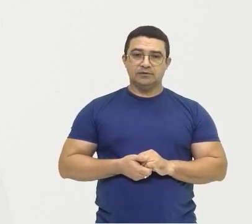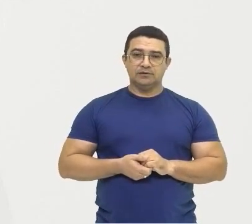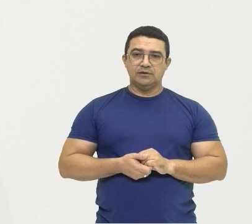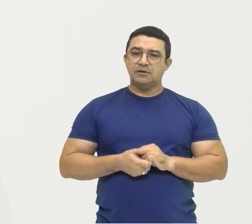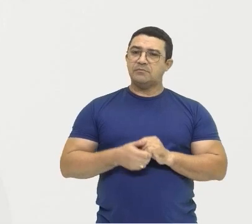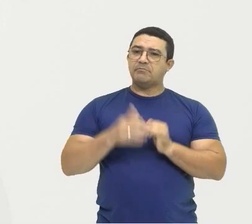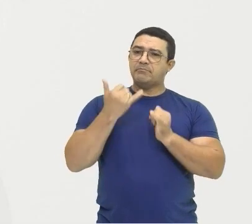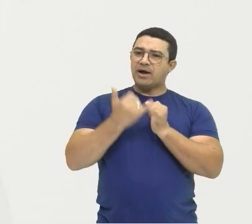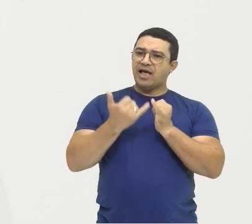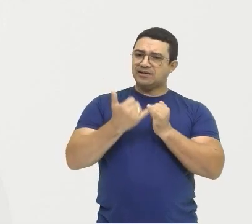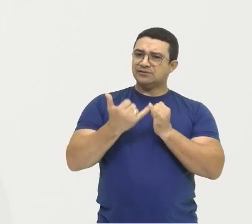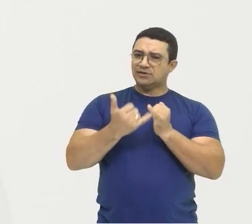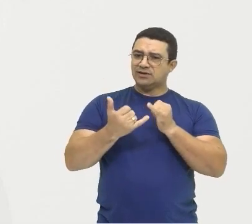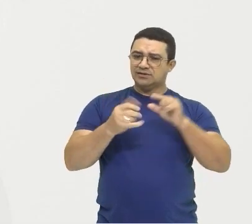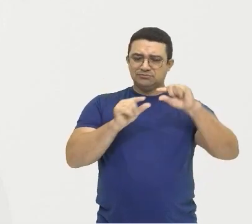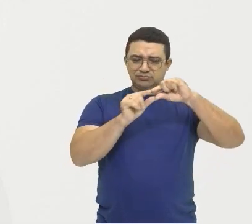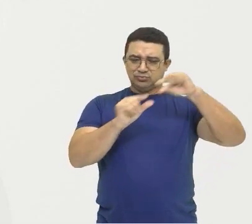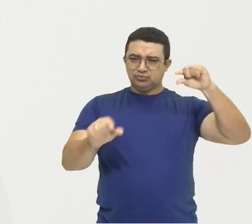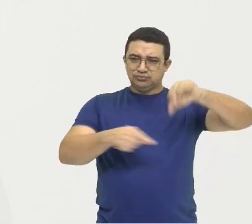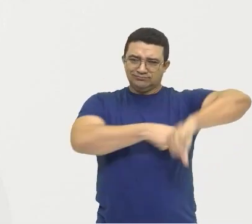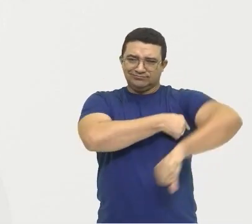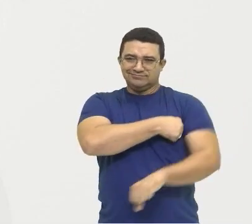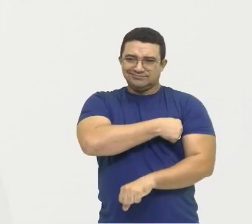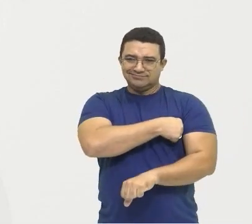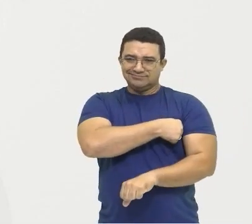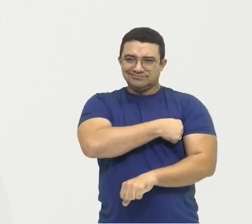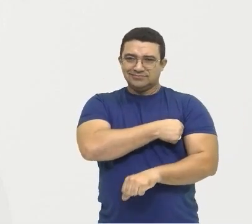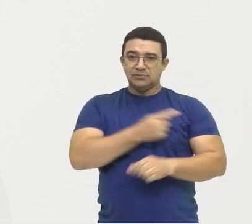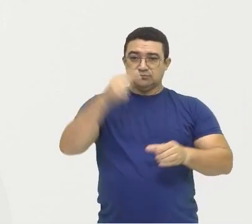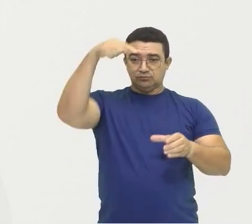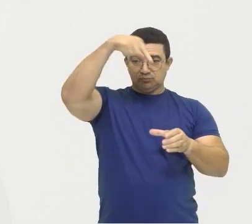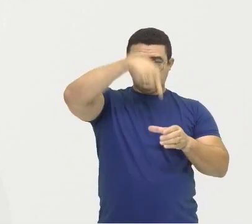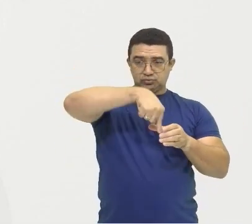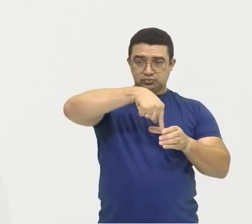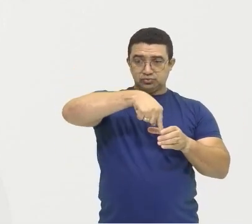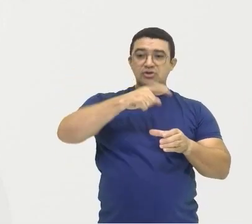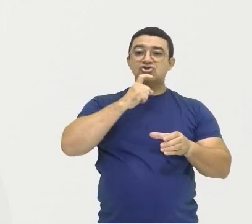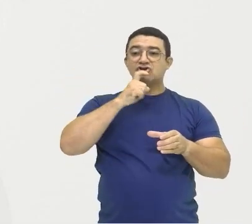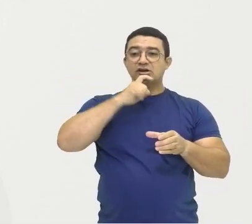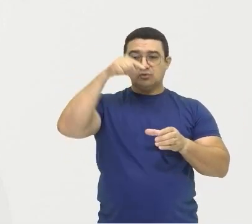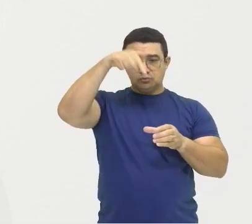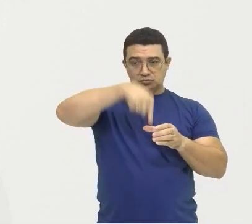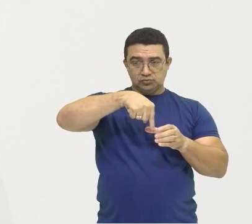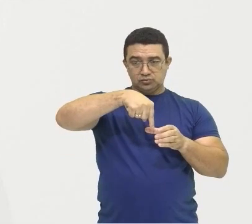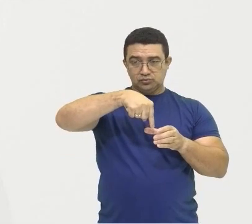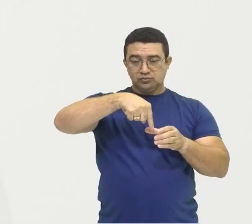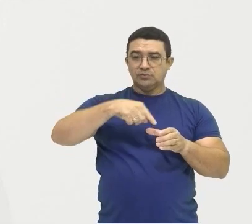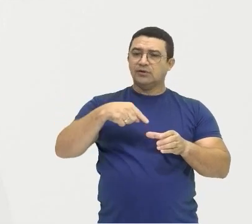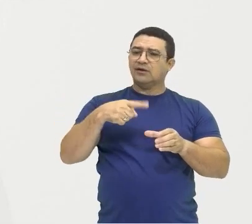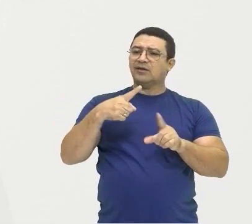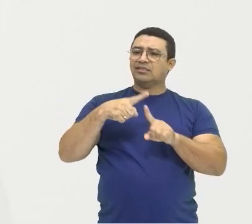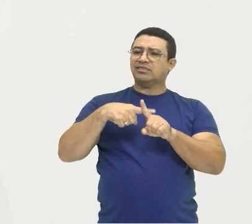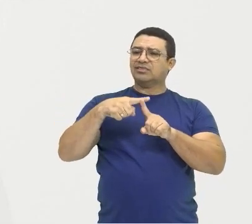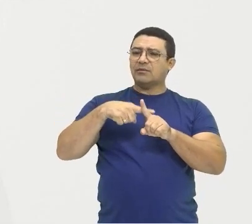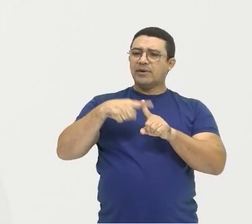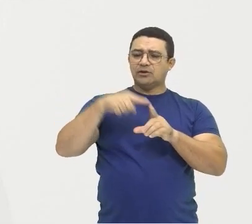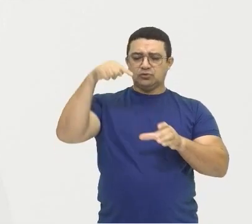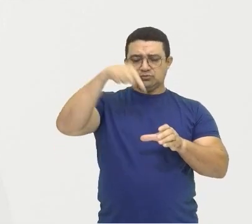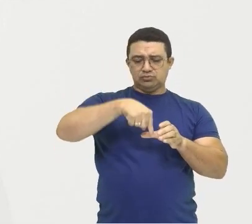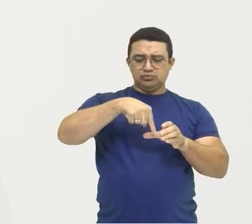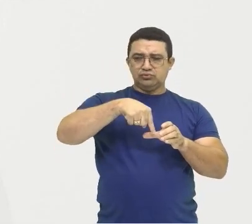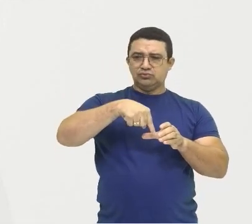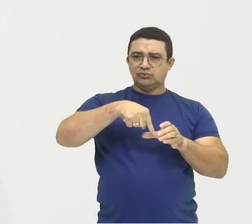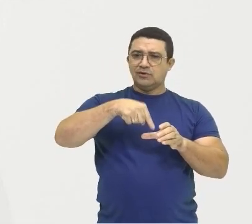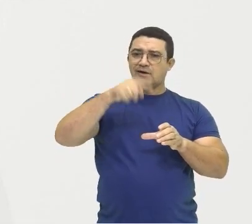com o termômetro de hoje em dia, no gelo fundente, ou seja, o gelo mudando de estado. E aquela temperatura que estava ali